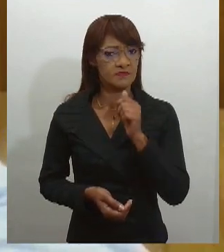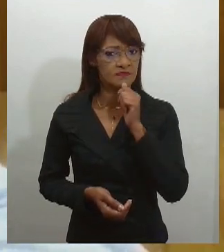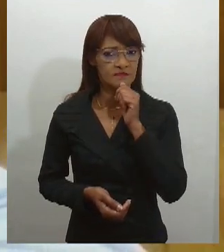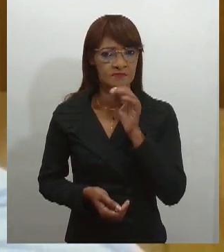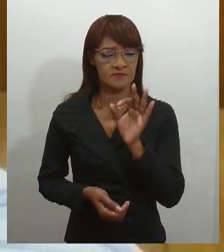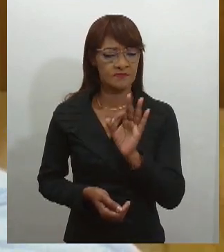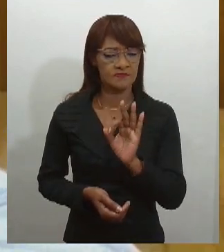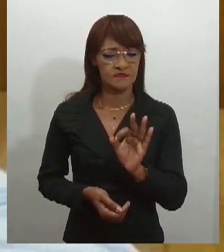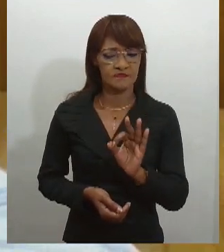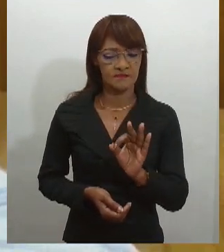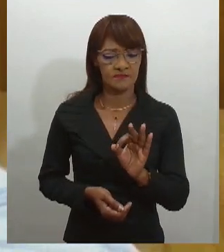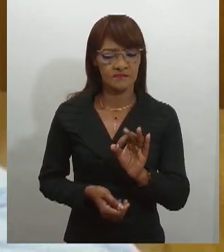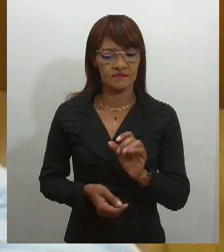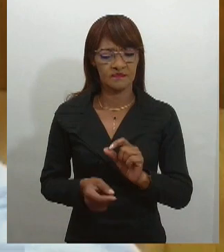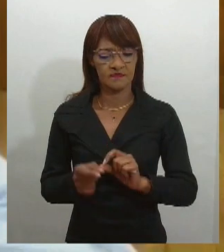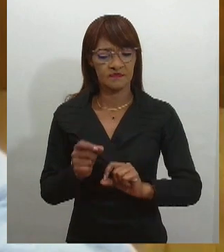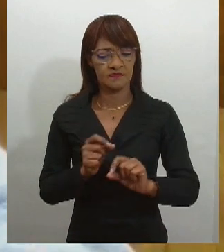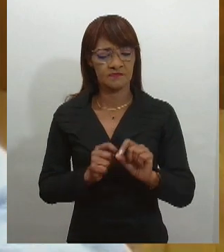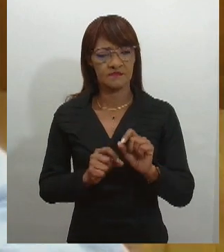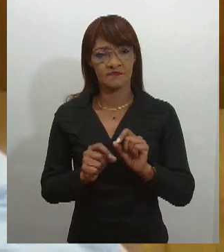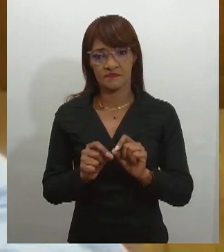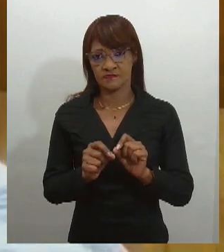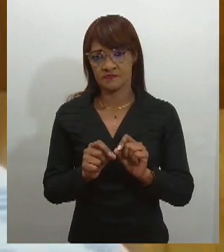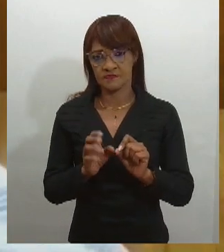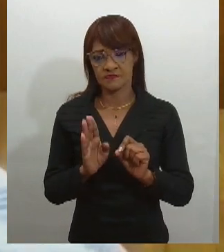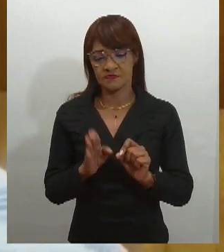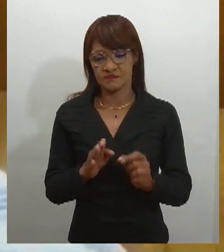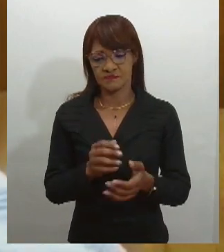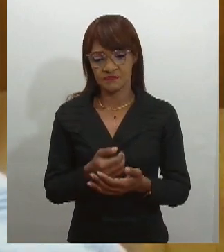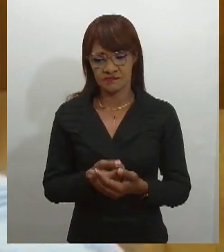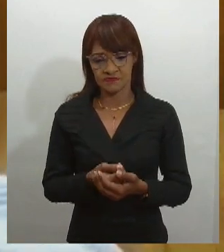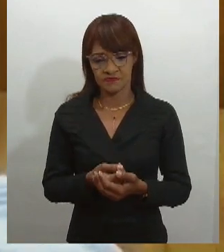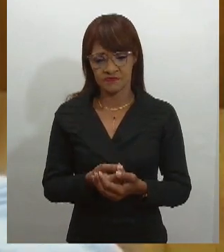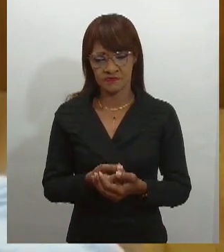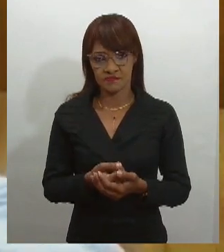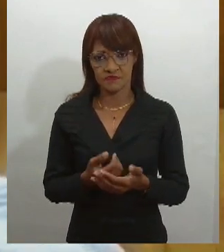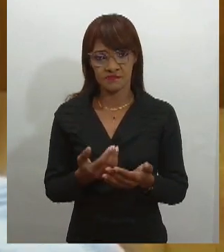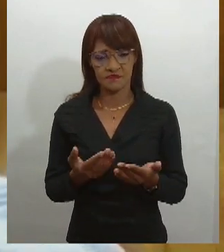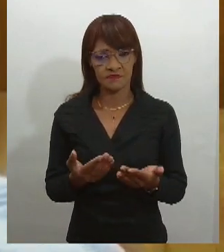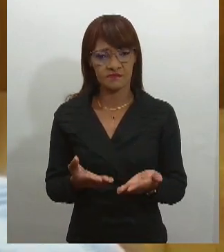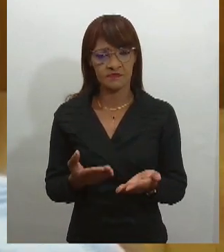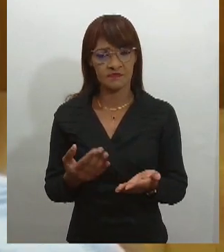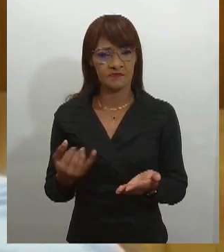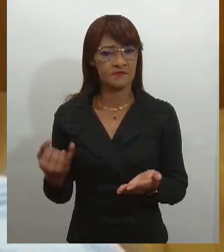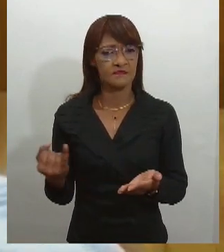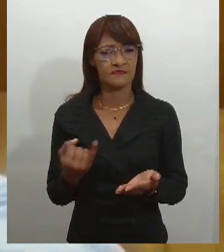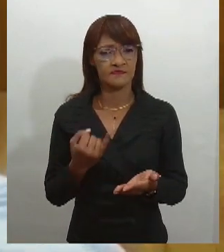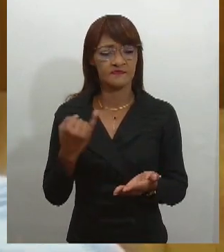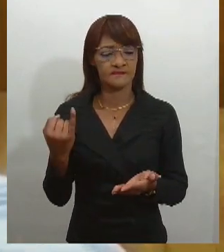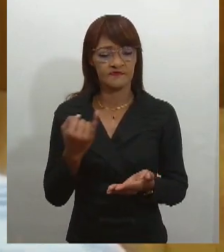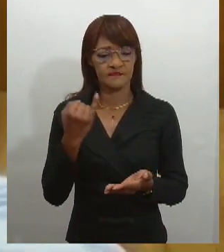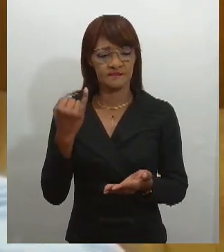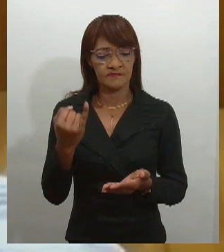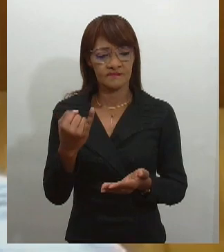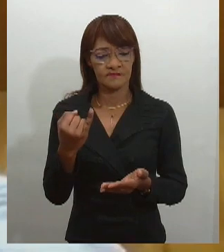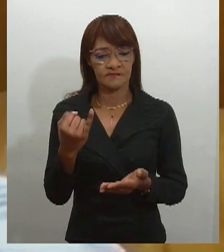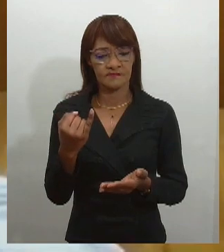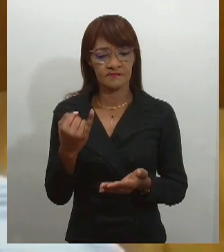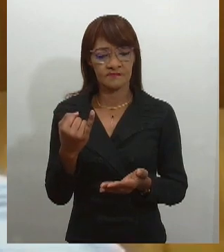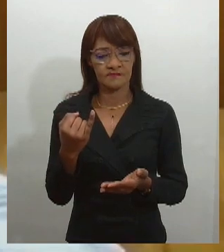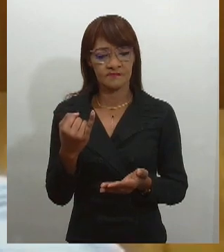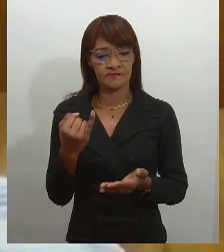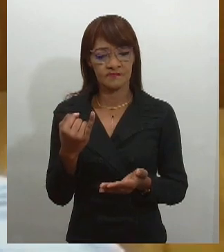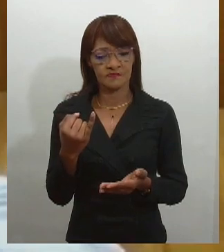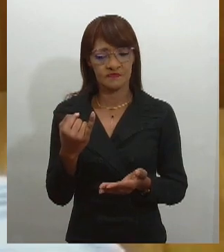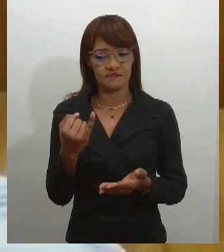dívidas que os brasileiros ainda possuem. Então, é muito importante o consumidor, o telespectador que